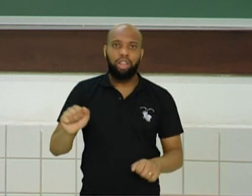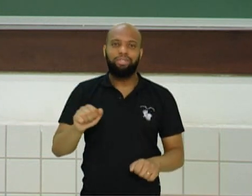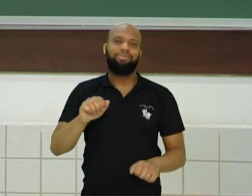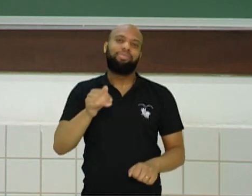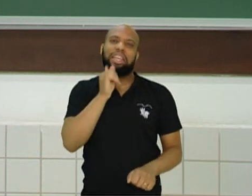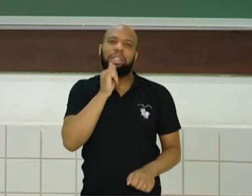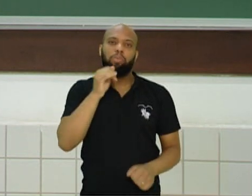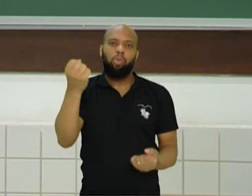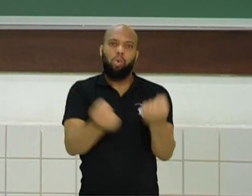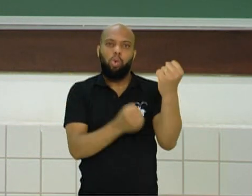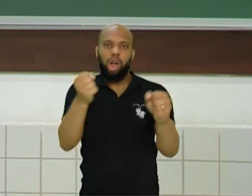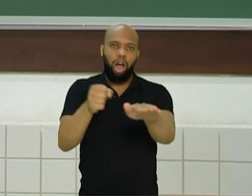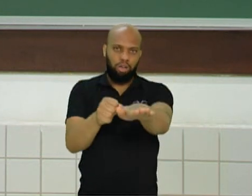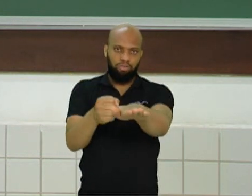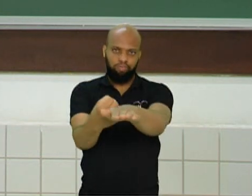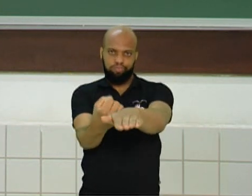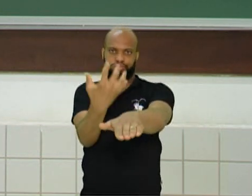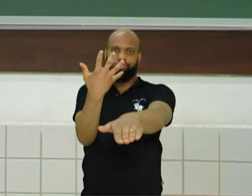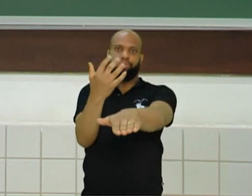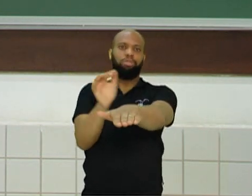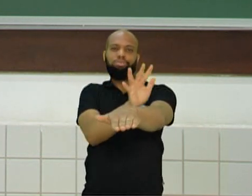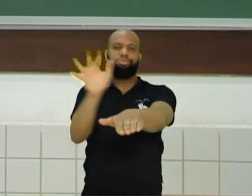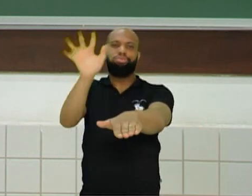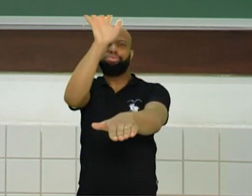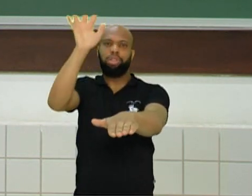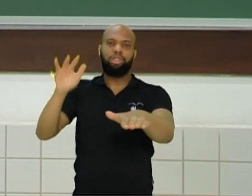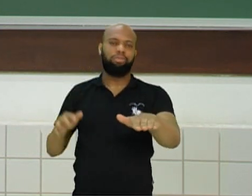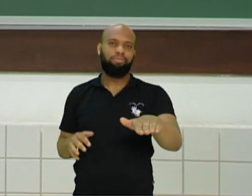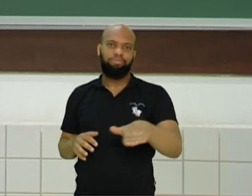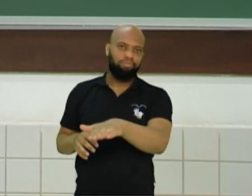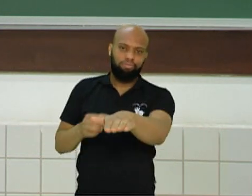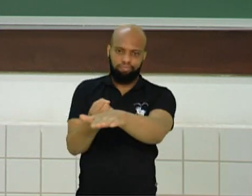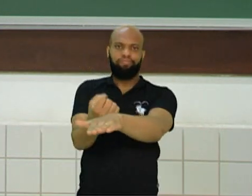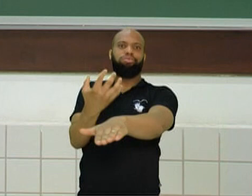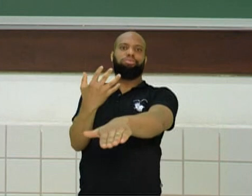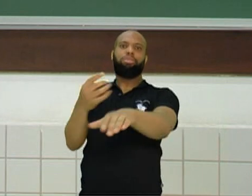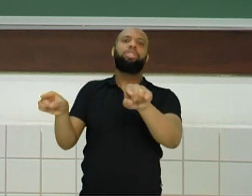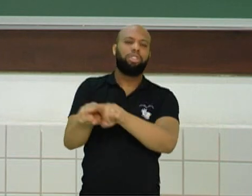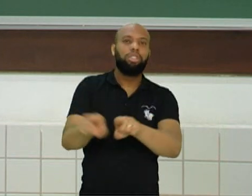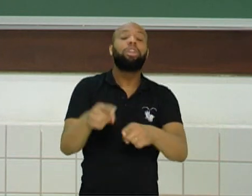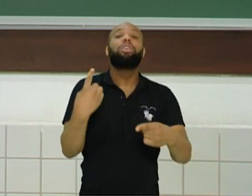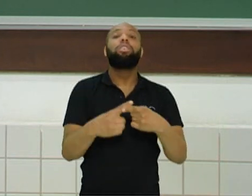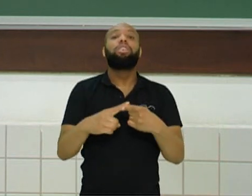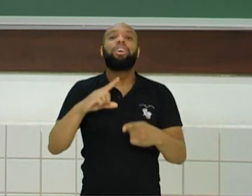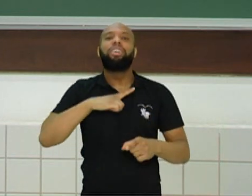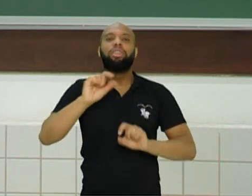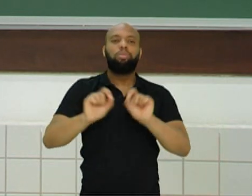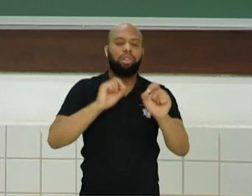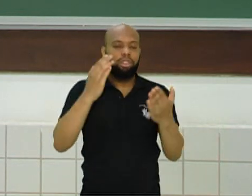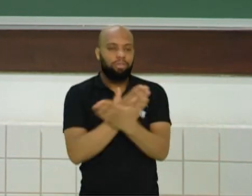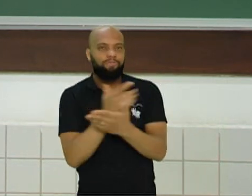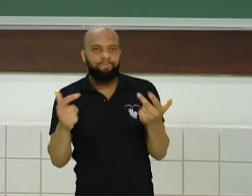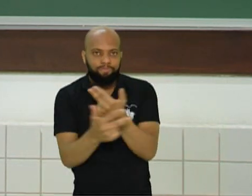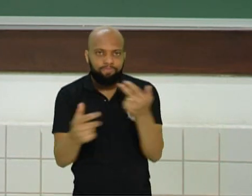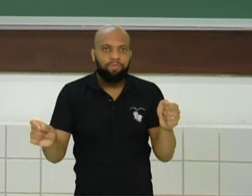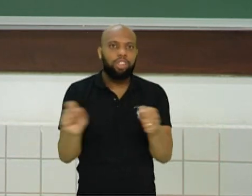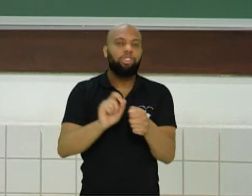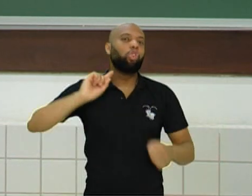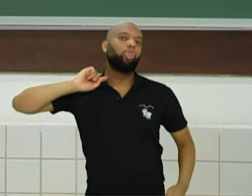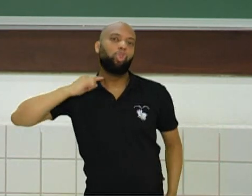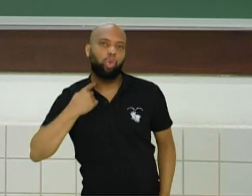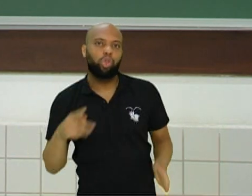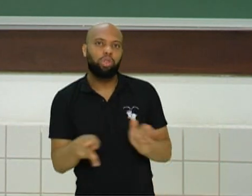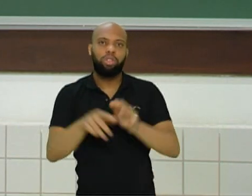poluentes, né, na atmosfera, por conta das atividades industriais que também poluem a atmosfera. E